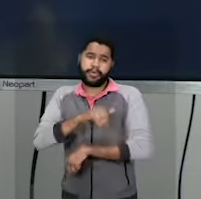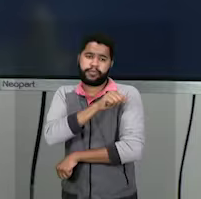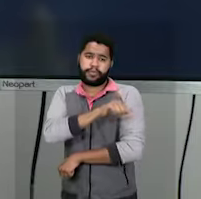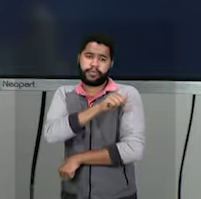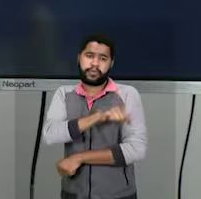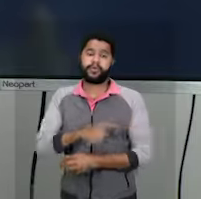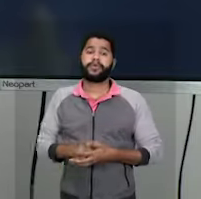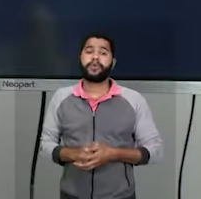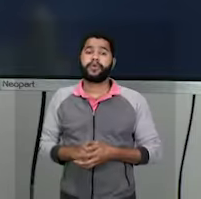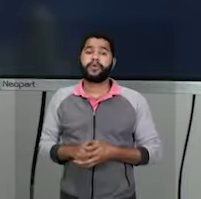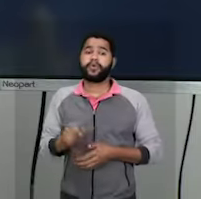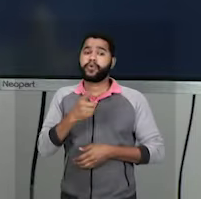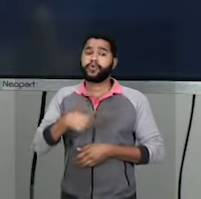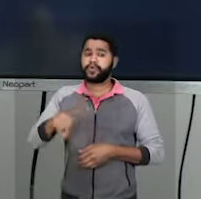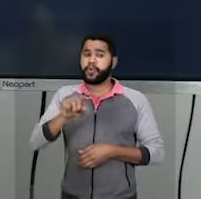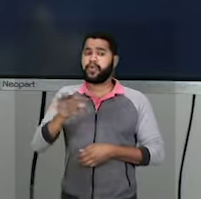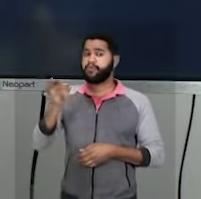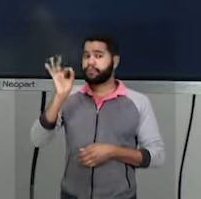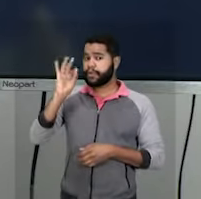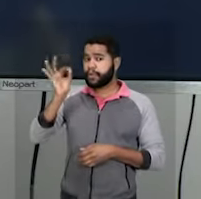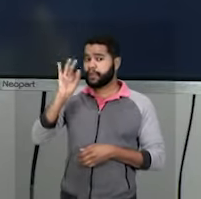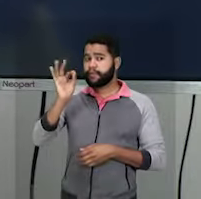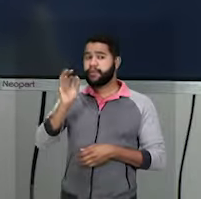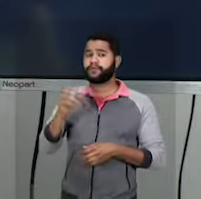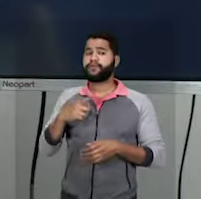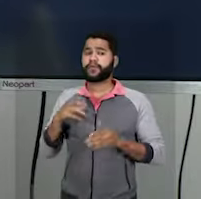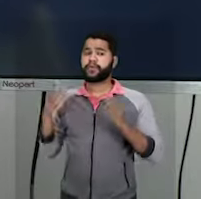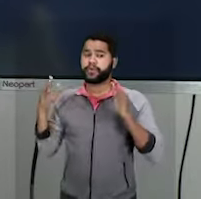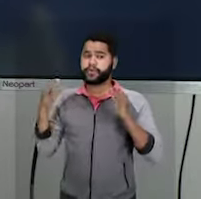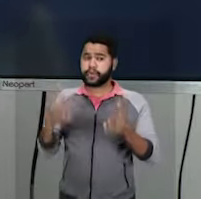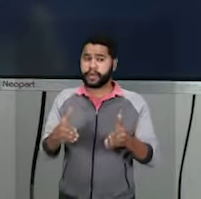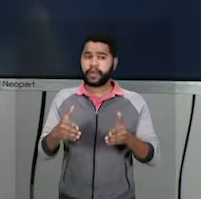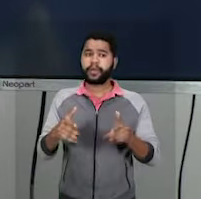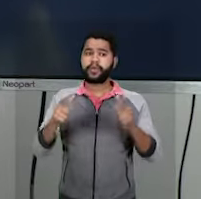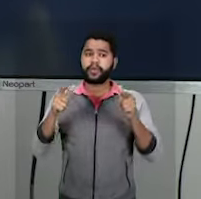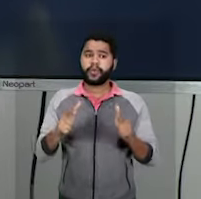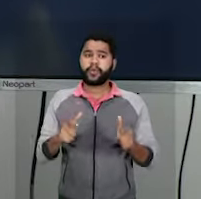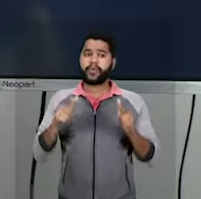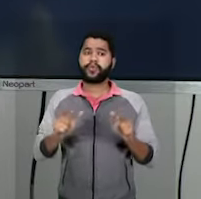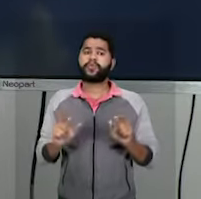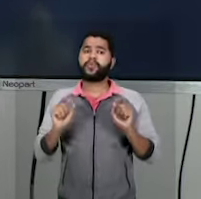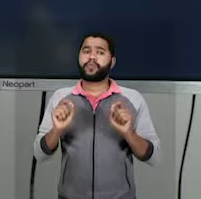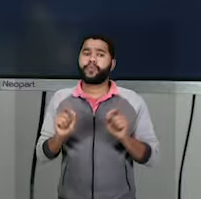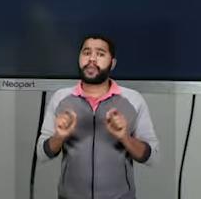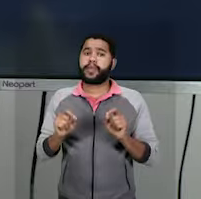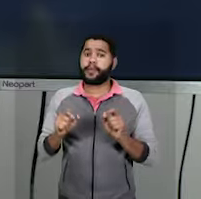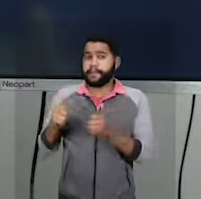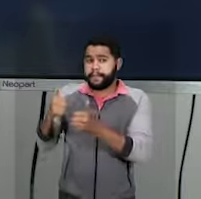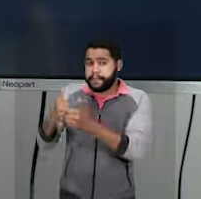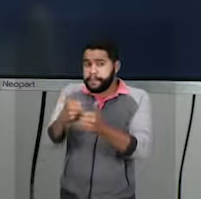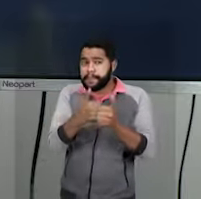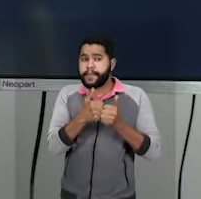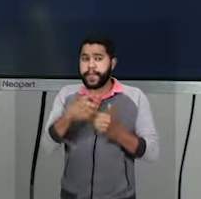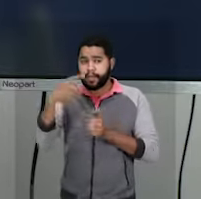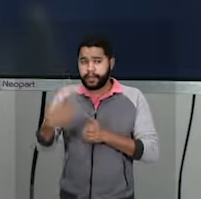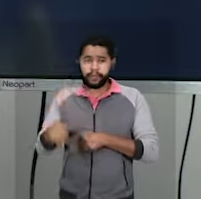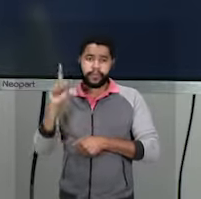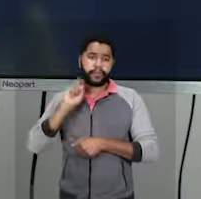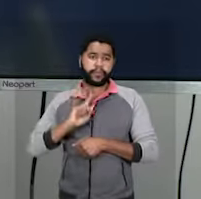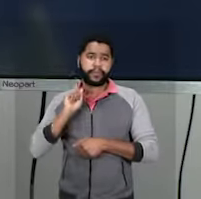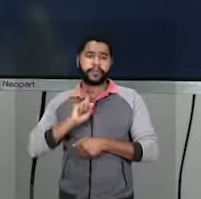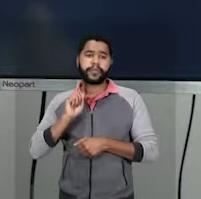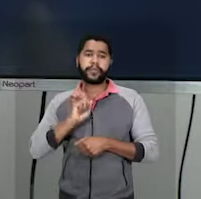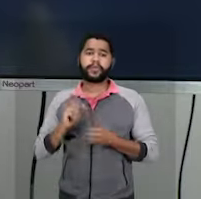nosso café vai chegar até esses portos que são os que estão mais próximos de nós